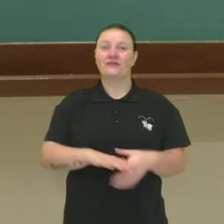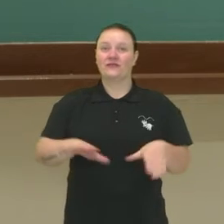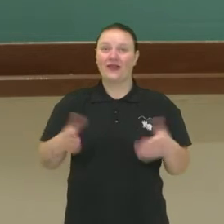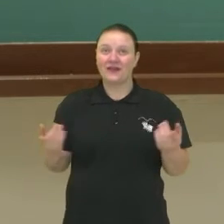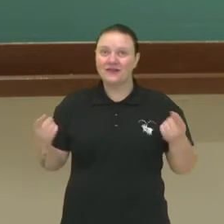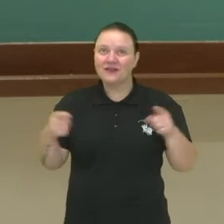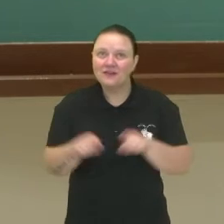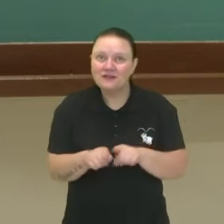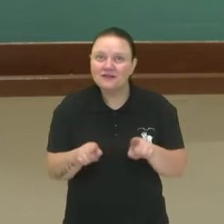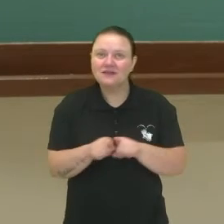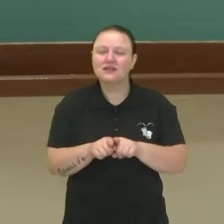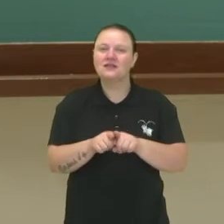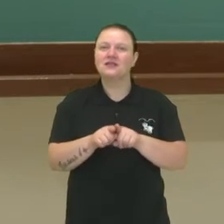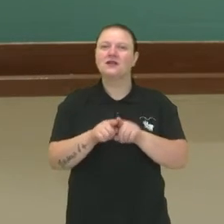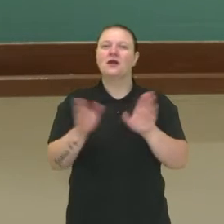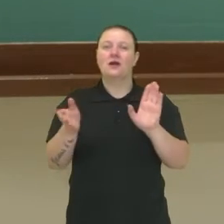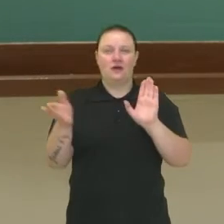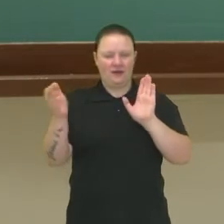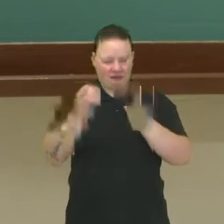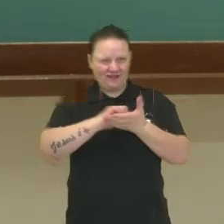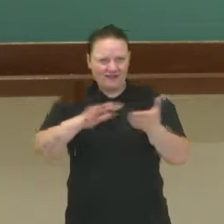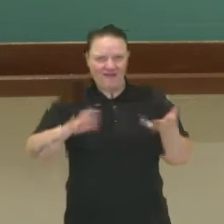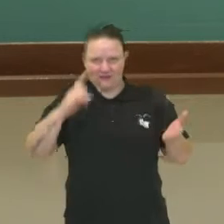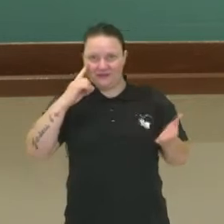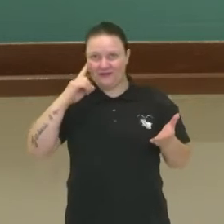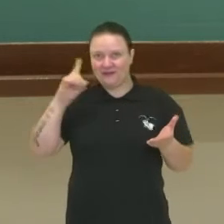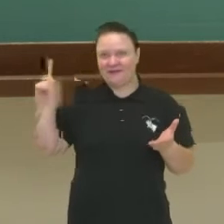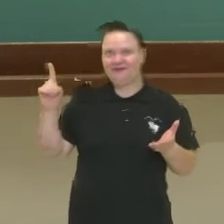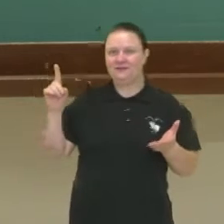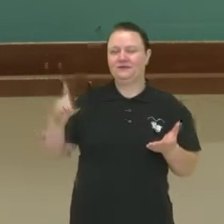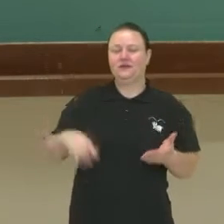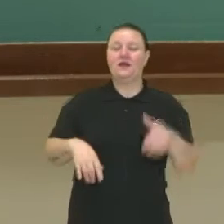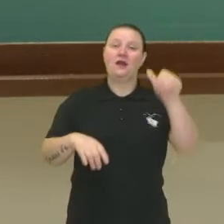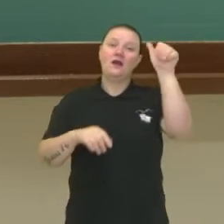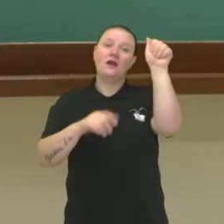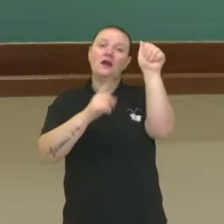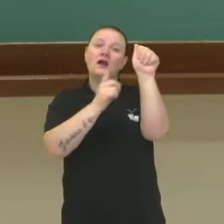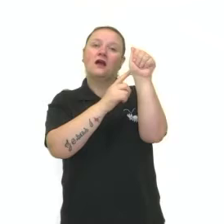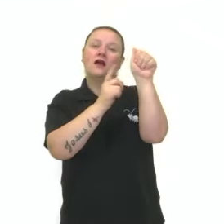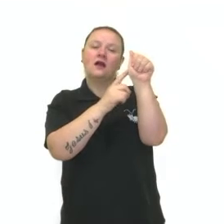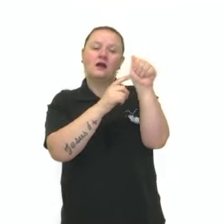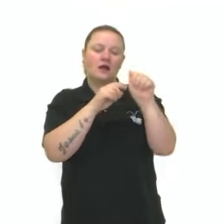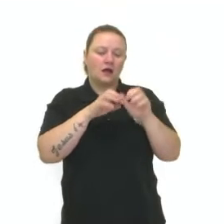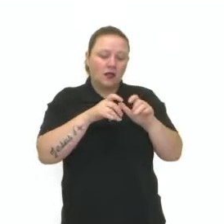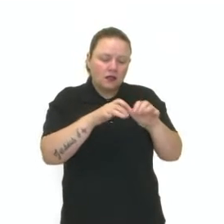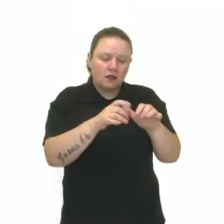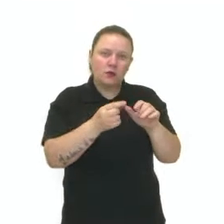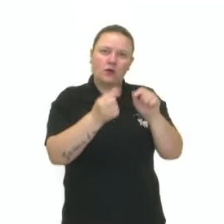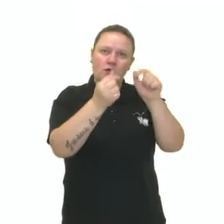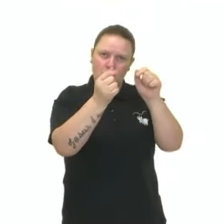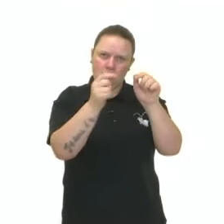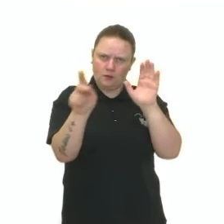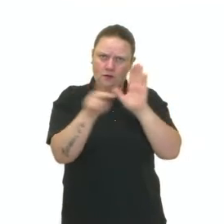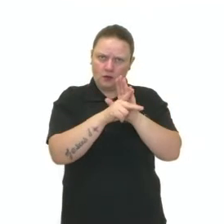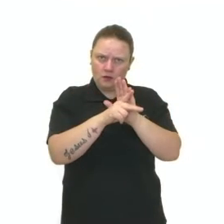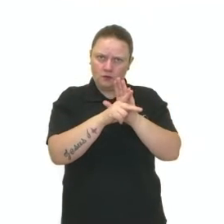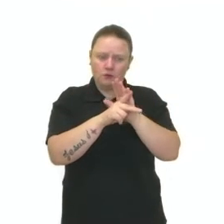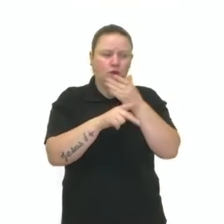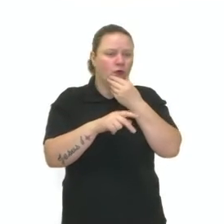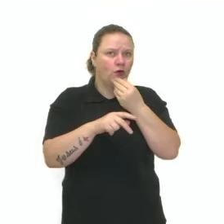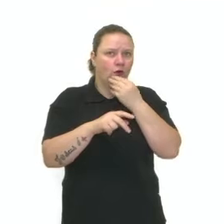Voltei, gabaritar contigo a atividade. Vamos lá? Então, na letra a carteira pertencia ao Honório? Sim ou